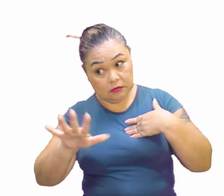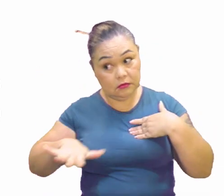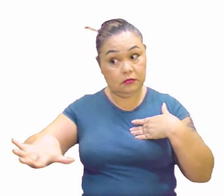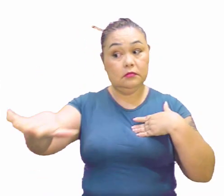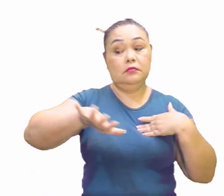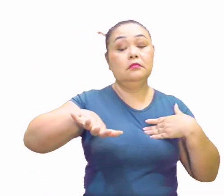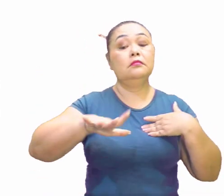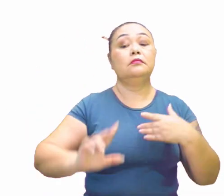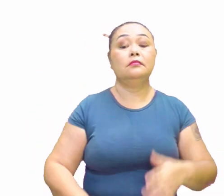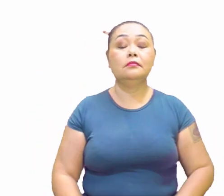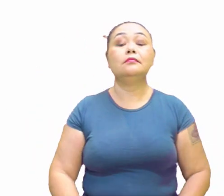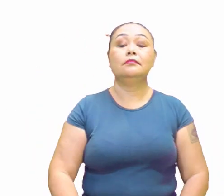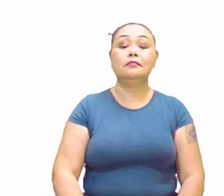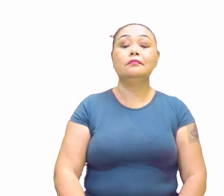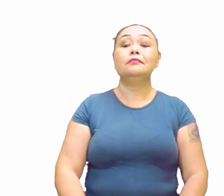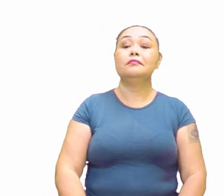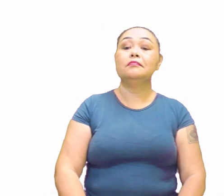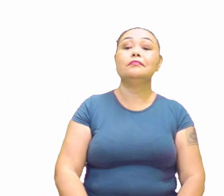seus direitos.